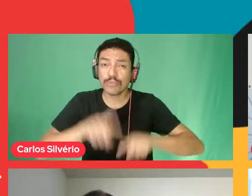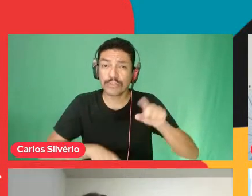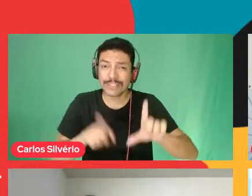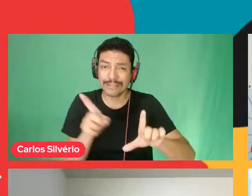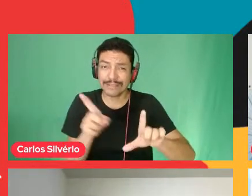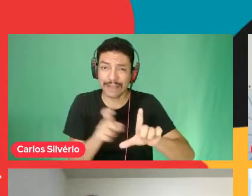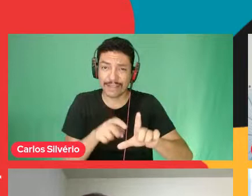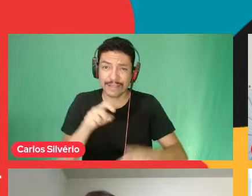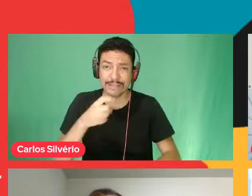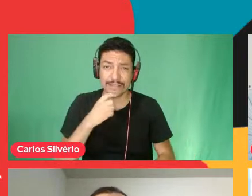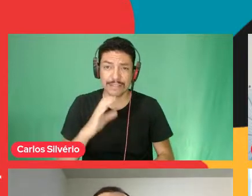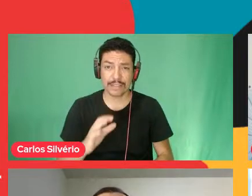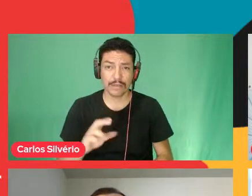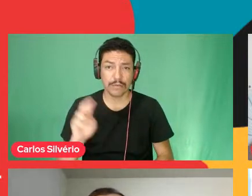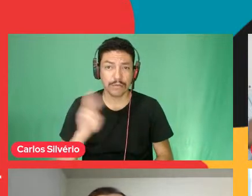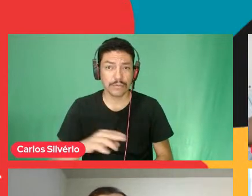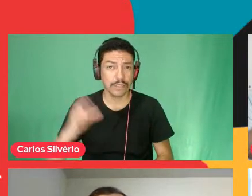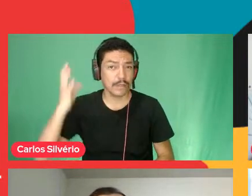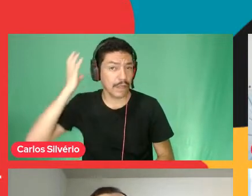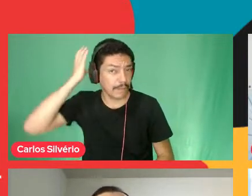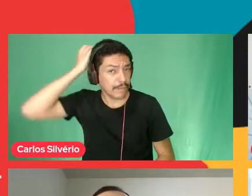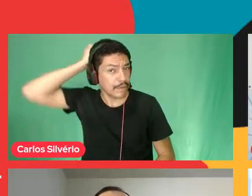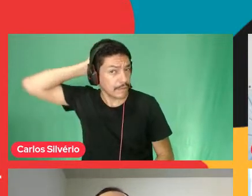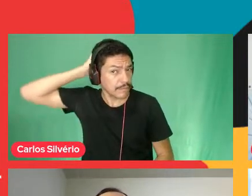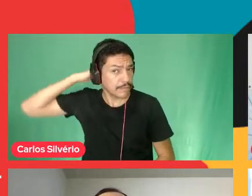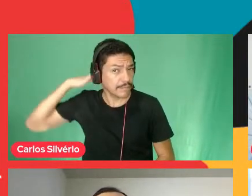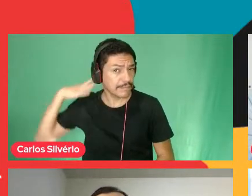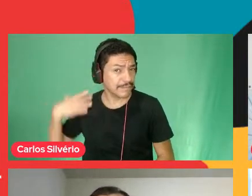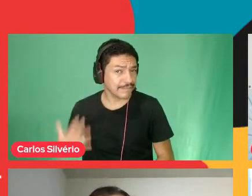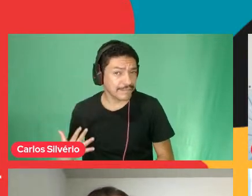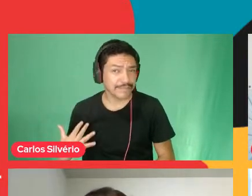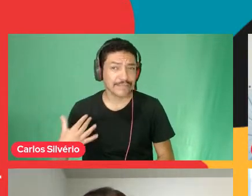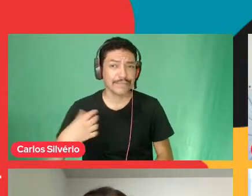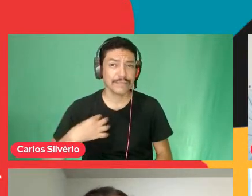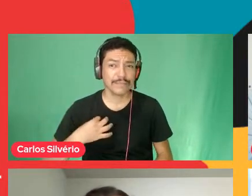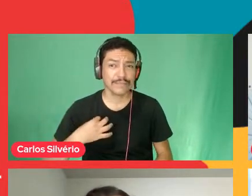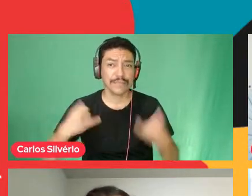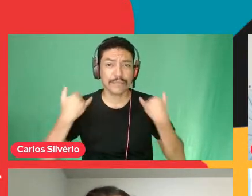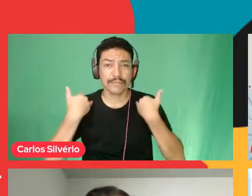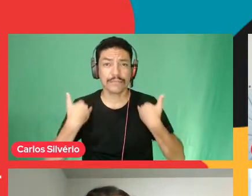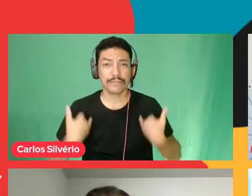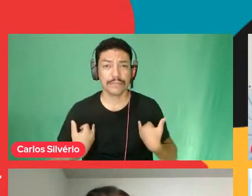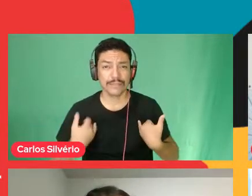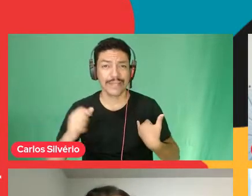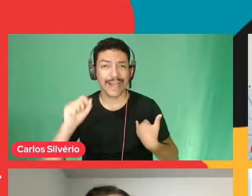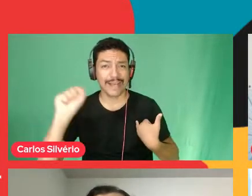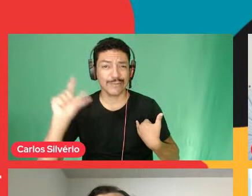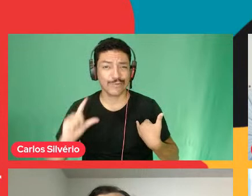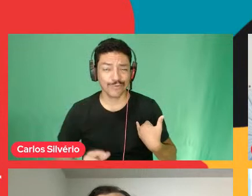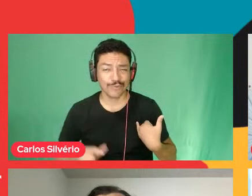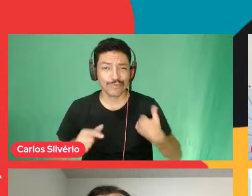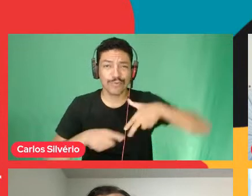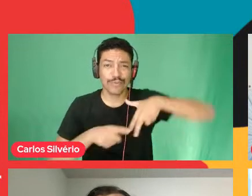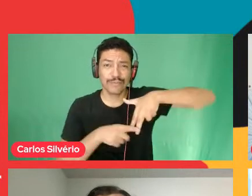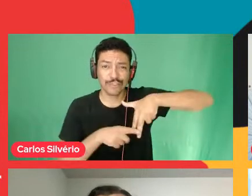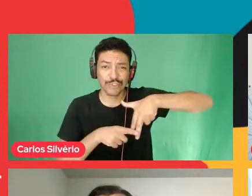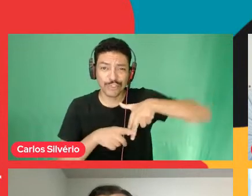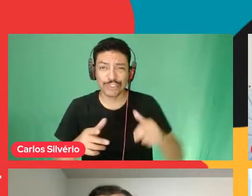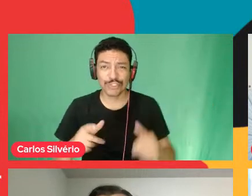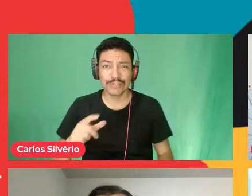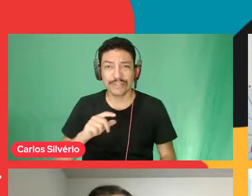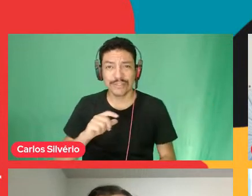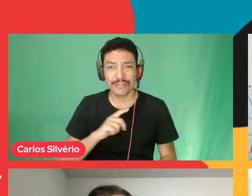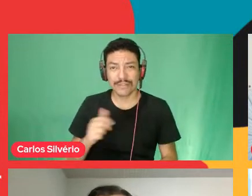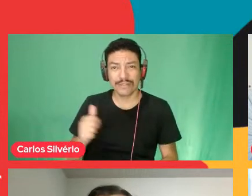Eu estou usando um rabo de cavalo, cabelo preso em rabo de cavalo, um vestido de alças azuis, atrás tem alguns rabiscos